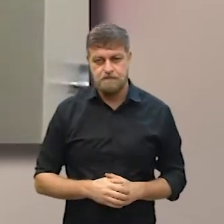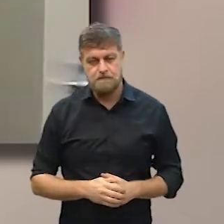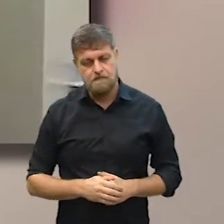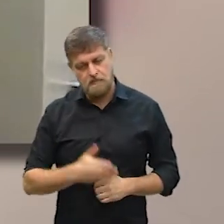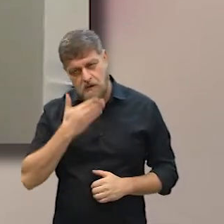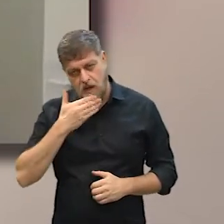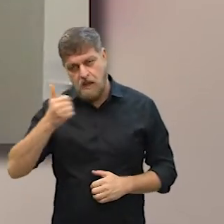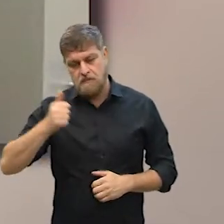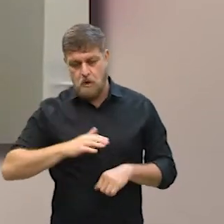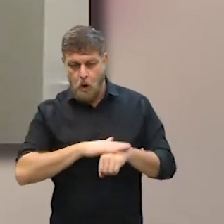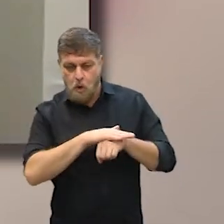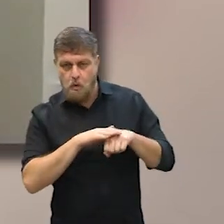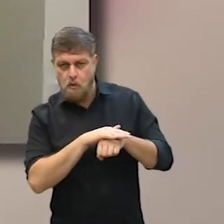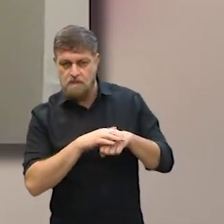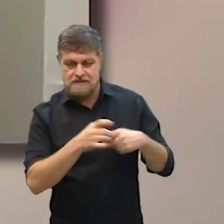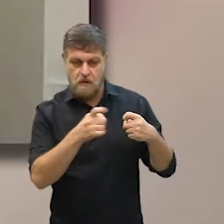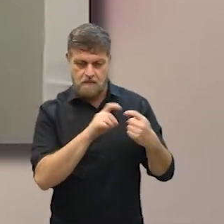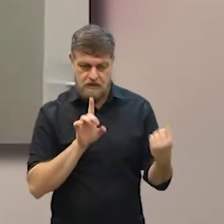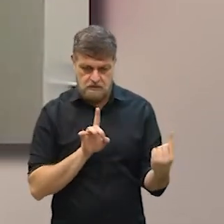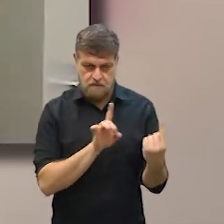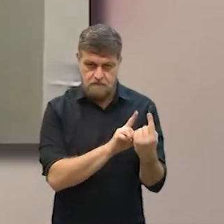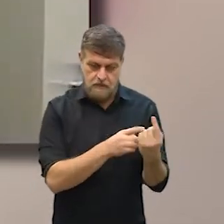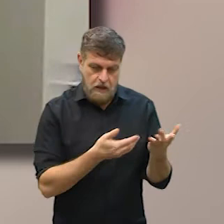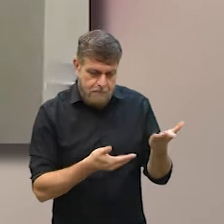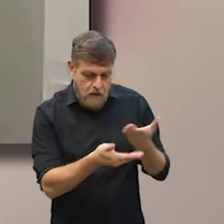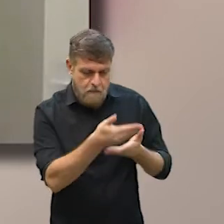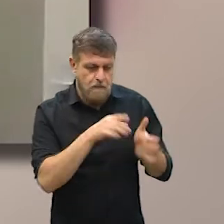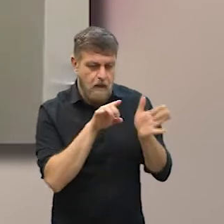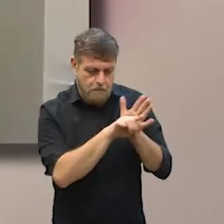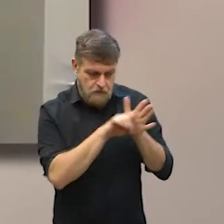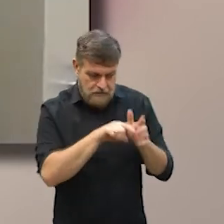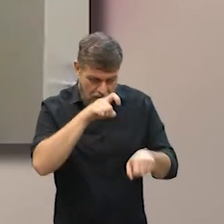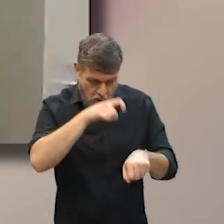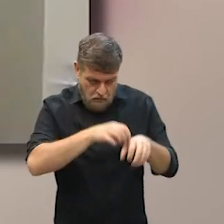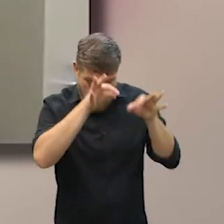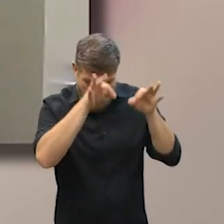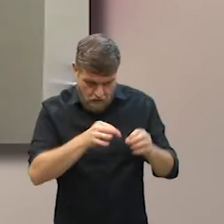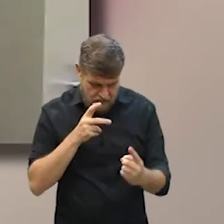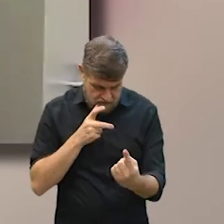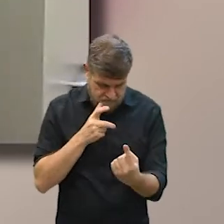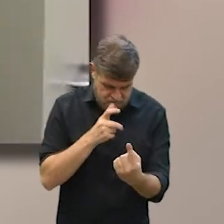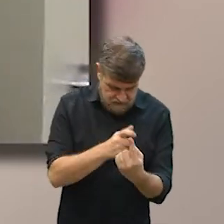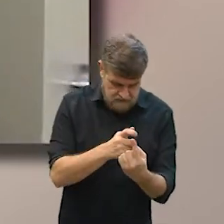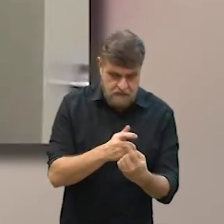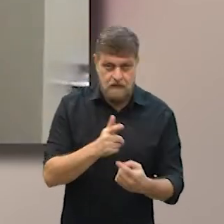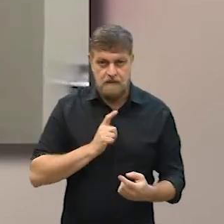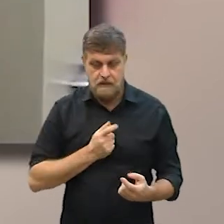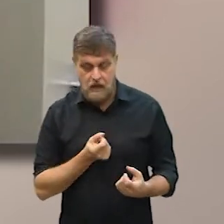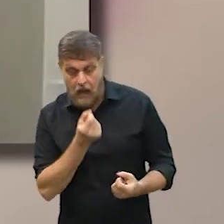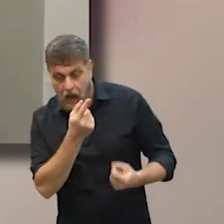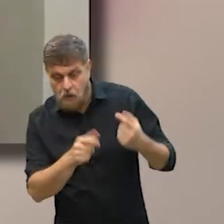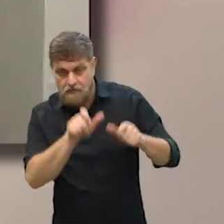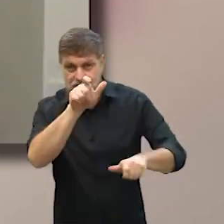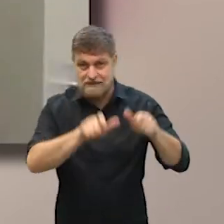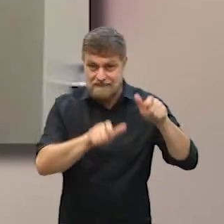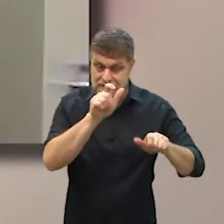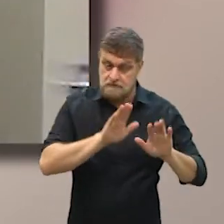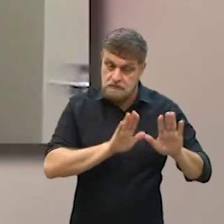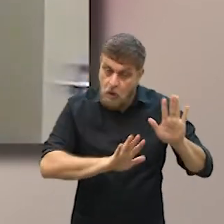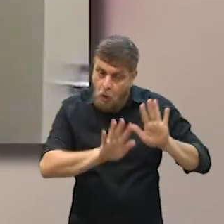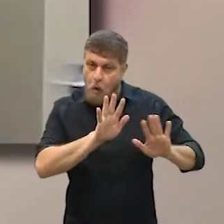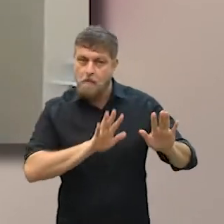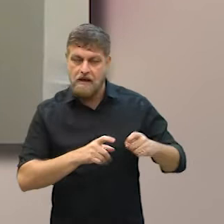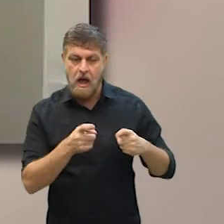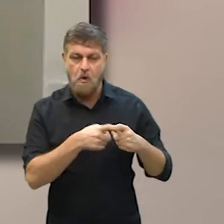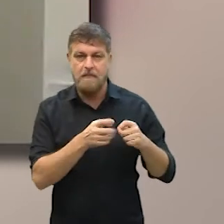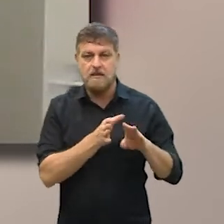vacina ideal a gente disse que é melhor discutirem com seu médico o momento a fazer essa vacina muito paciente pode estar